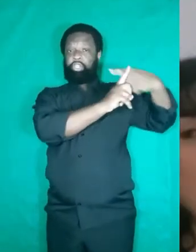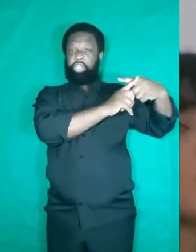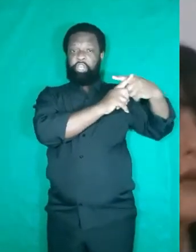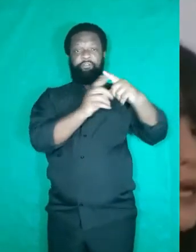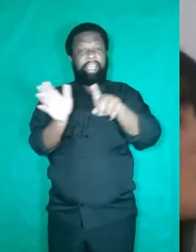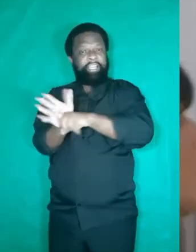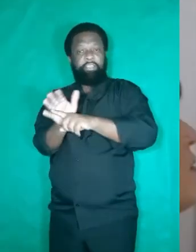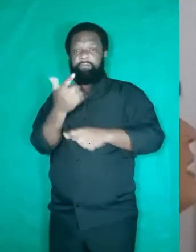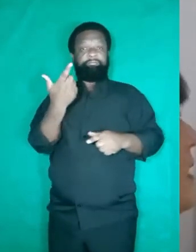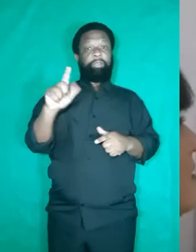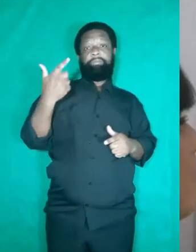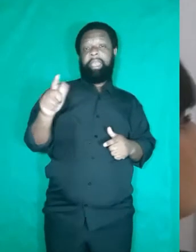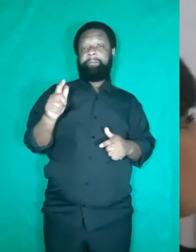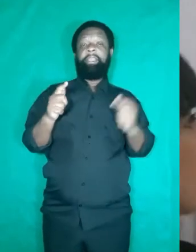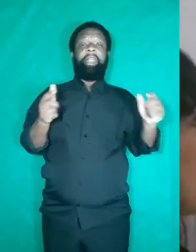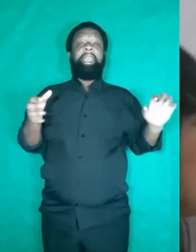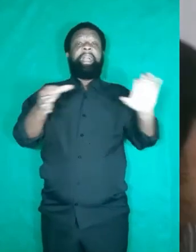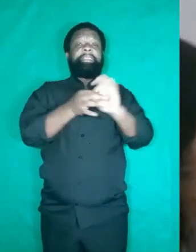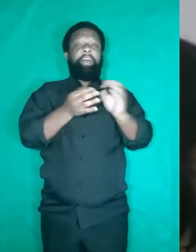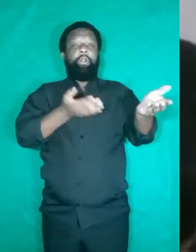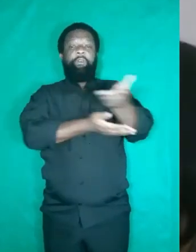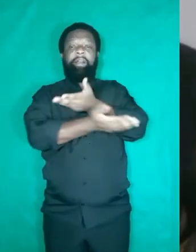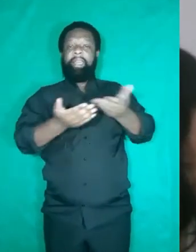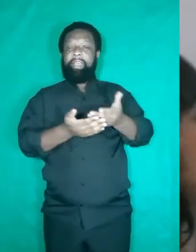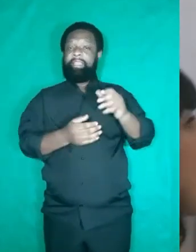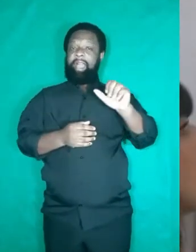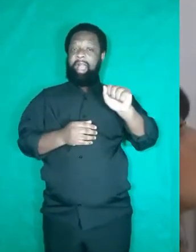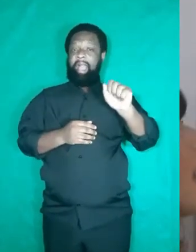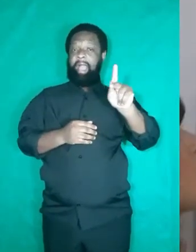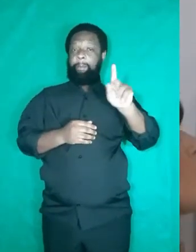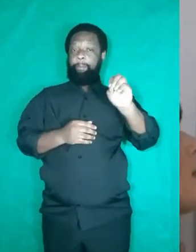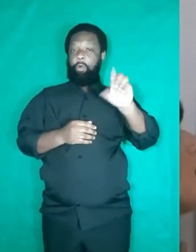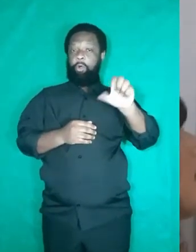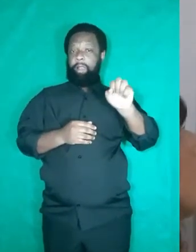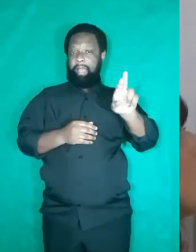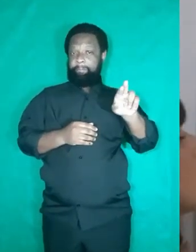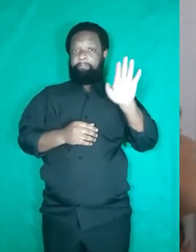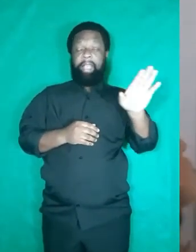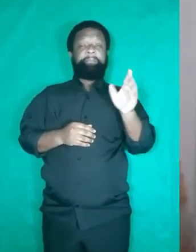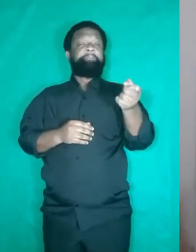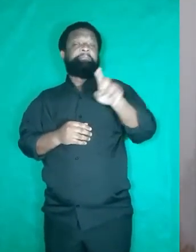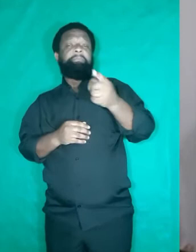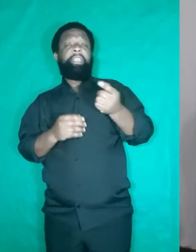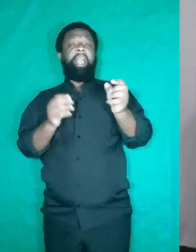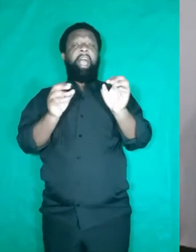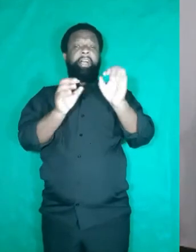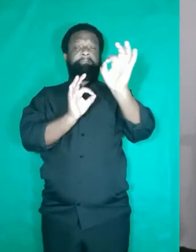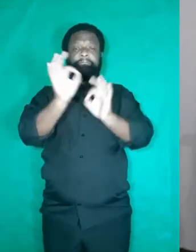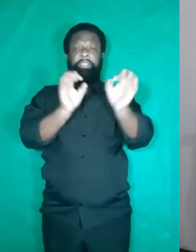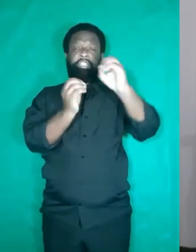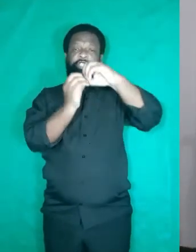positivo nem um polo negativo, ligação covalente apolar. No caso, a geometria, pessoal, de